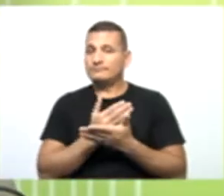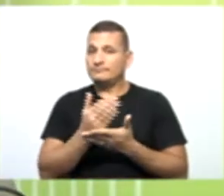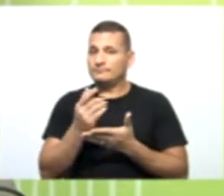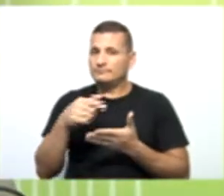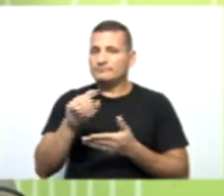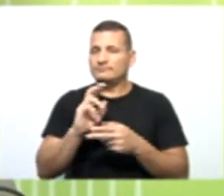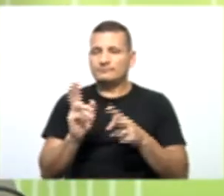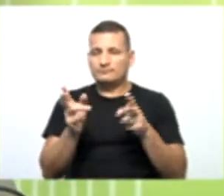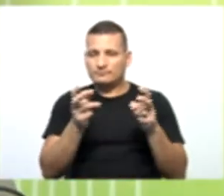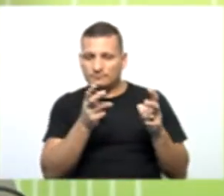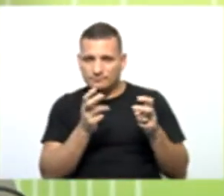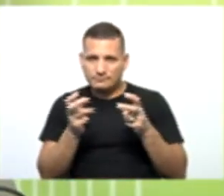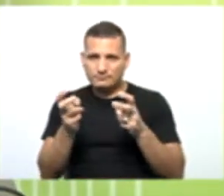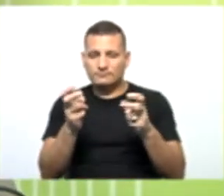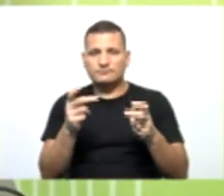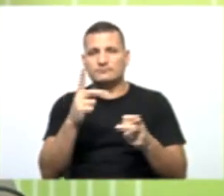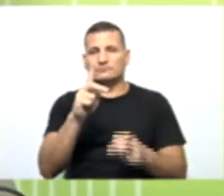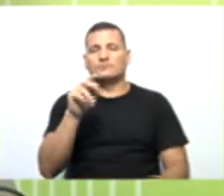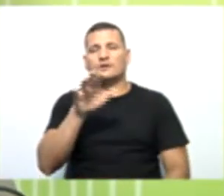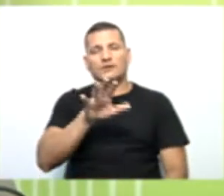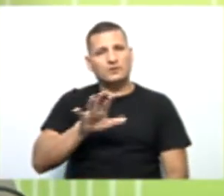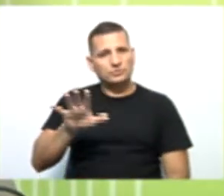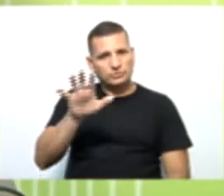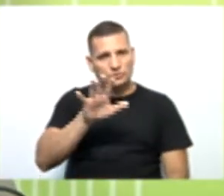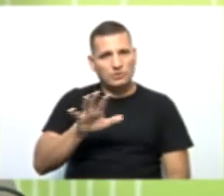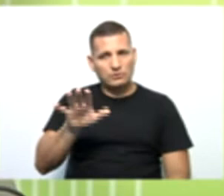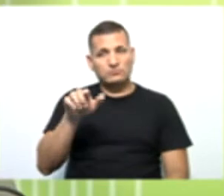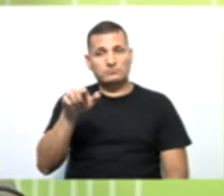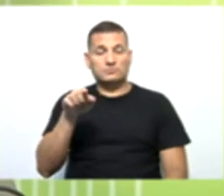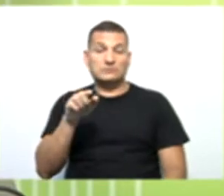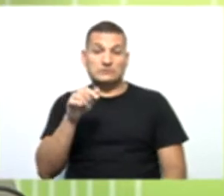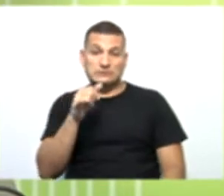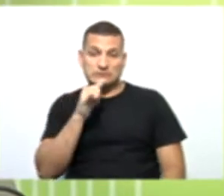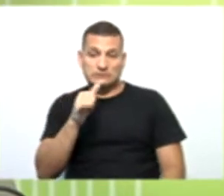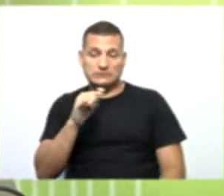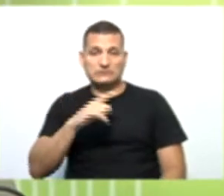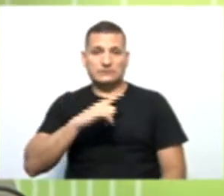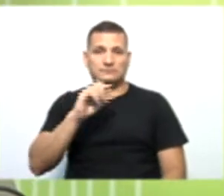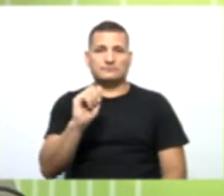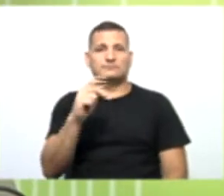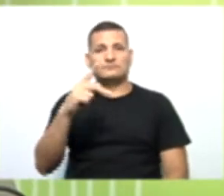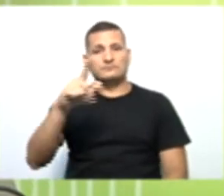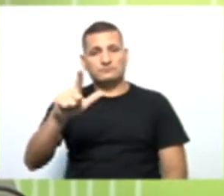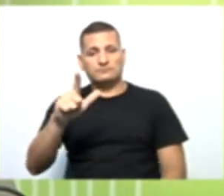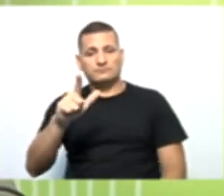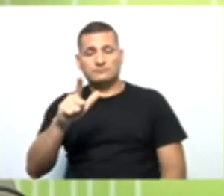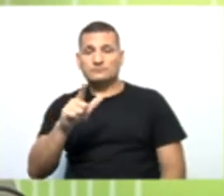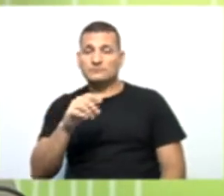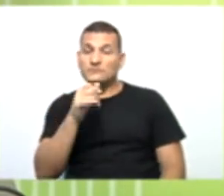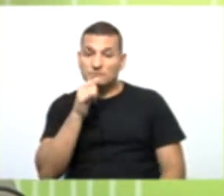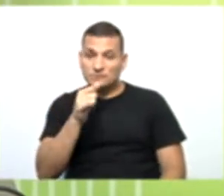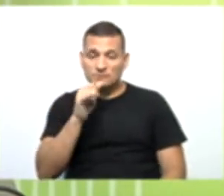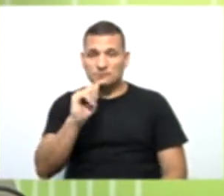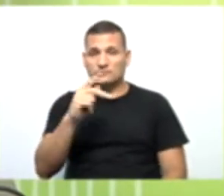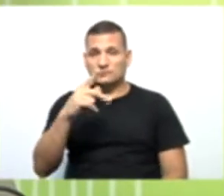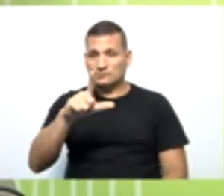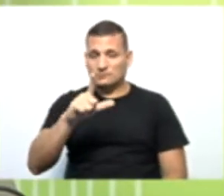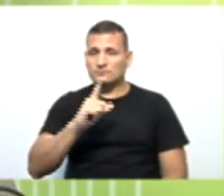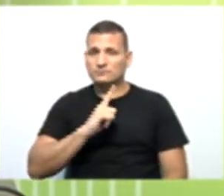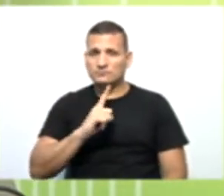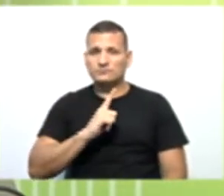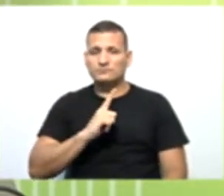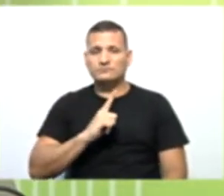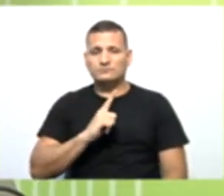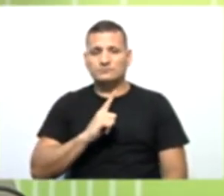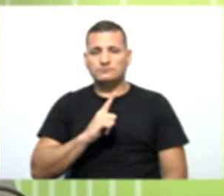a perceber na sua região se há algum arranjo produtivo local. Se houver, provavelmente